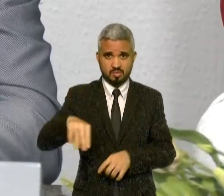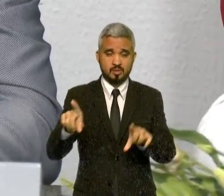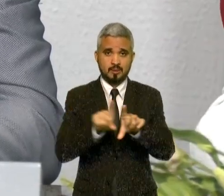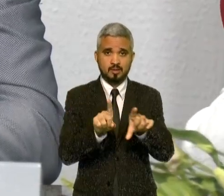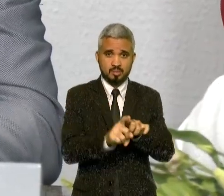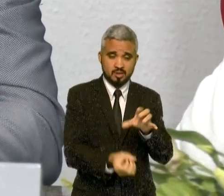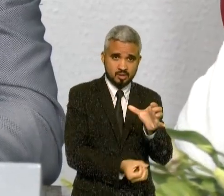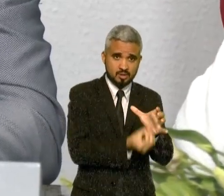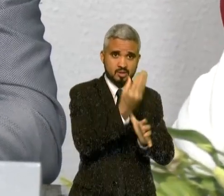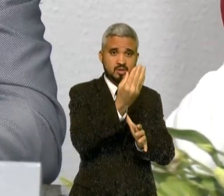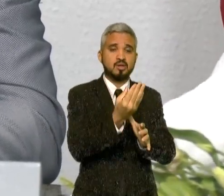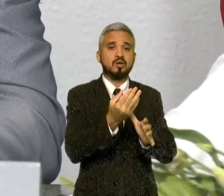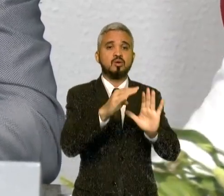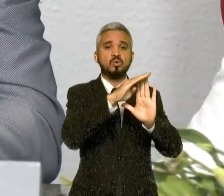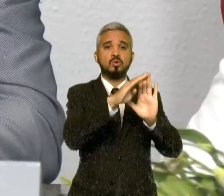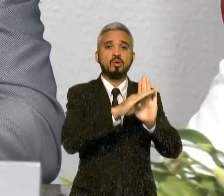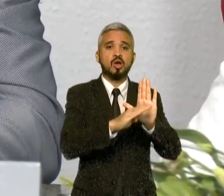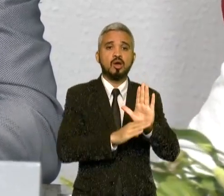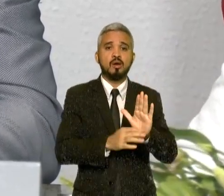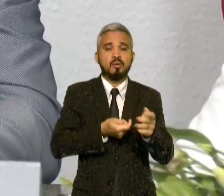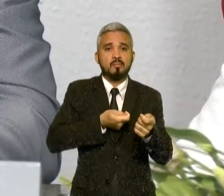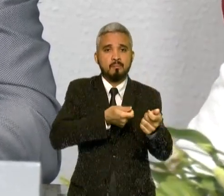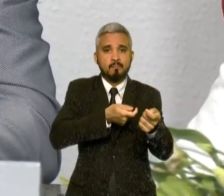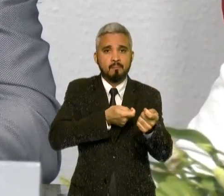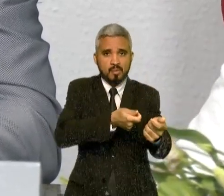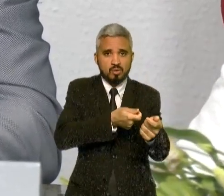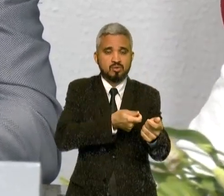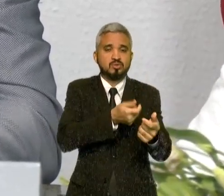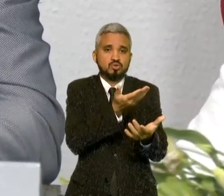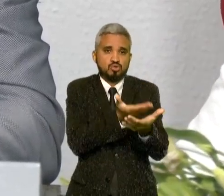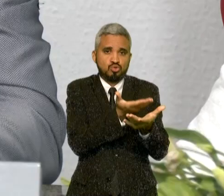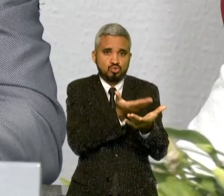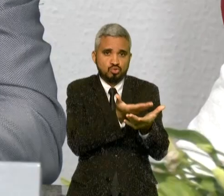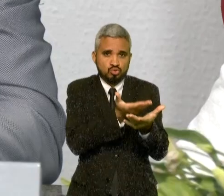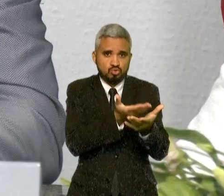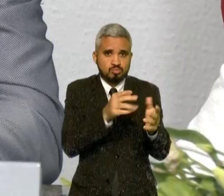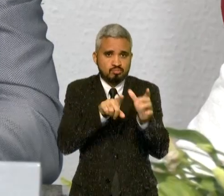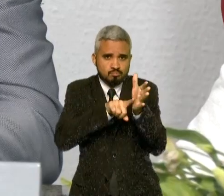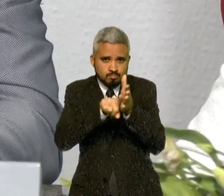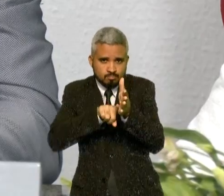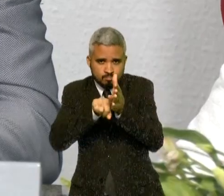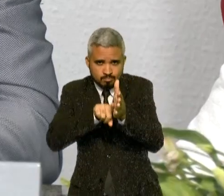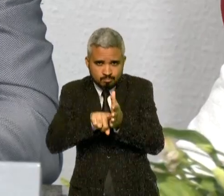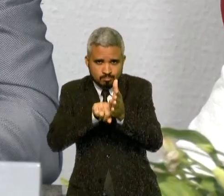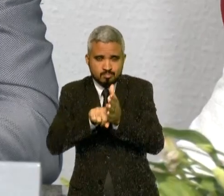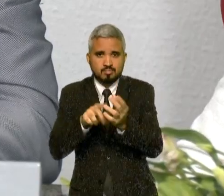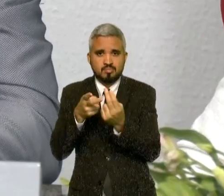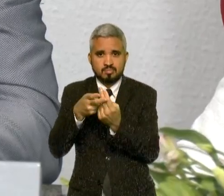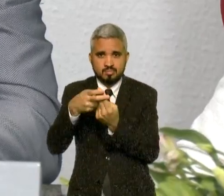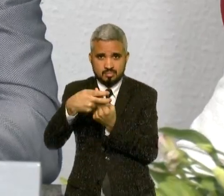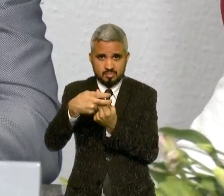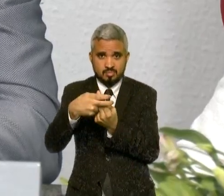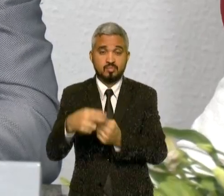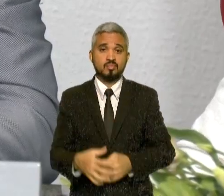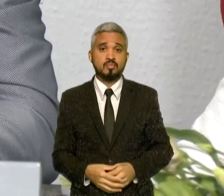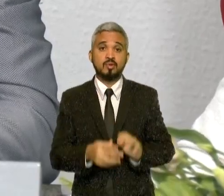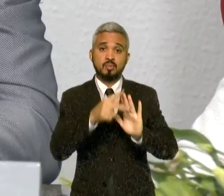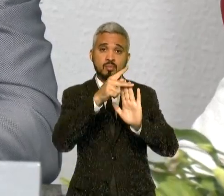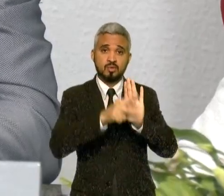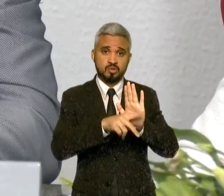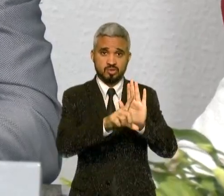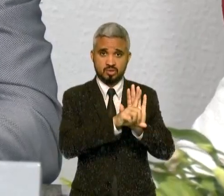estudo, pesquisa e extensão no Sistema Único de Saúde. Projeto de lei, senhora presidente. Projeto de lei de